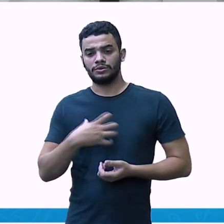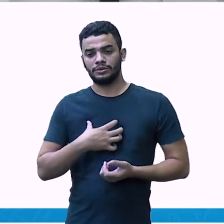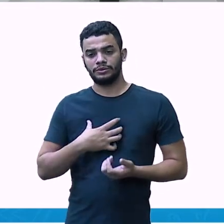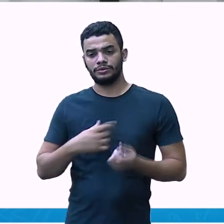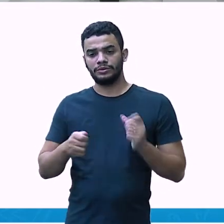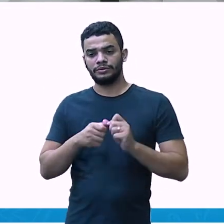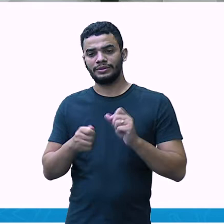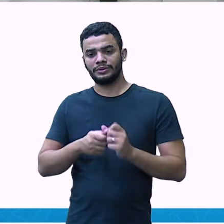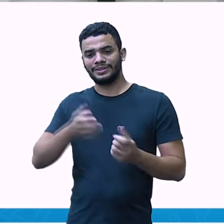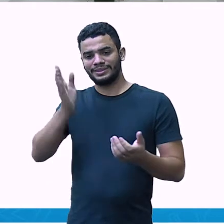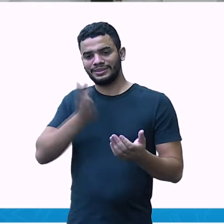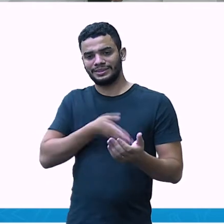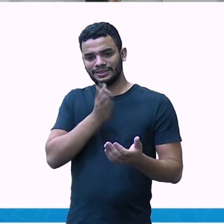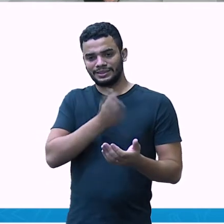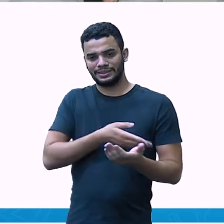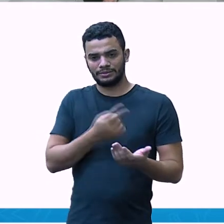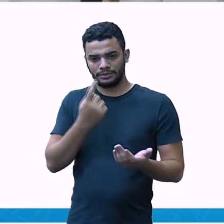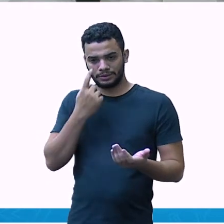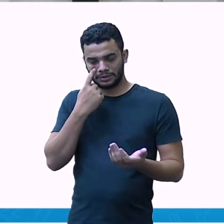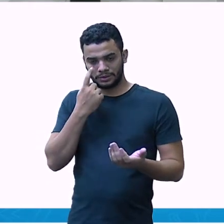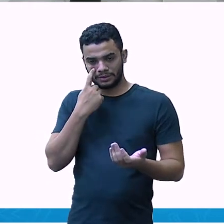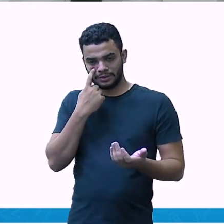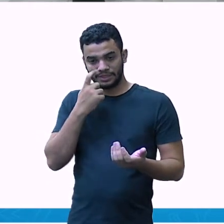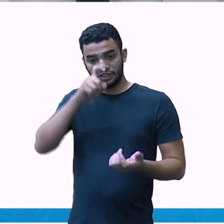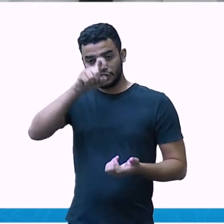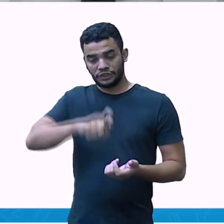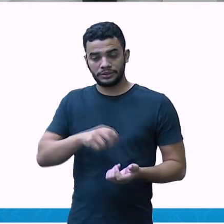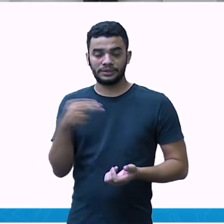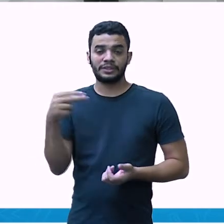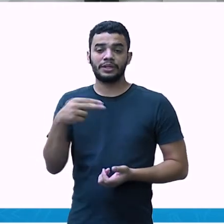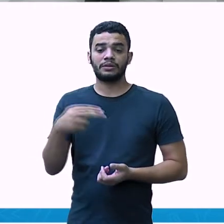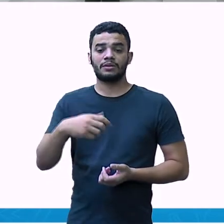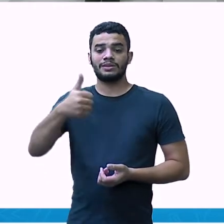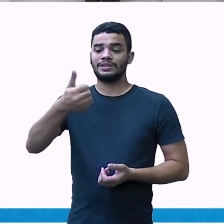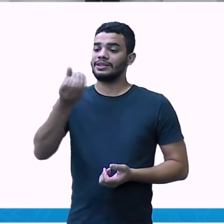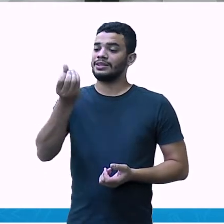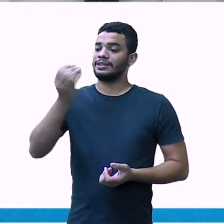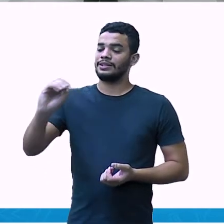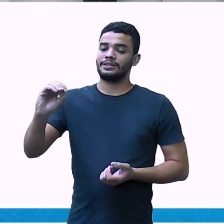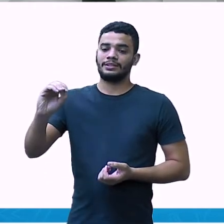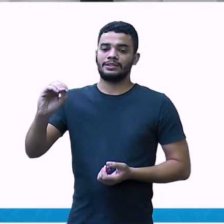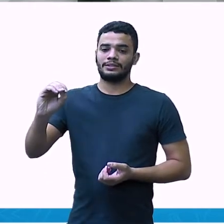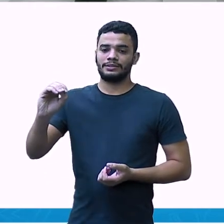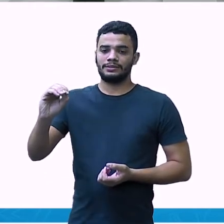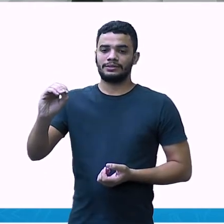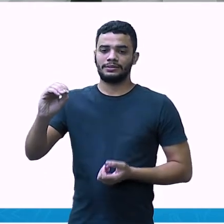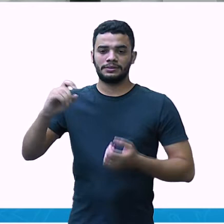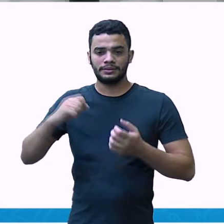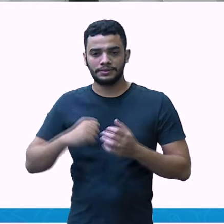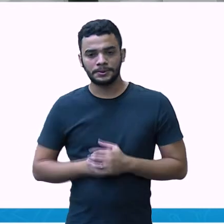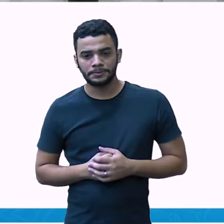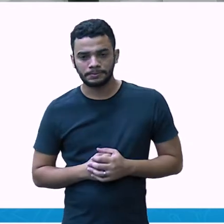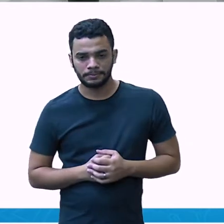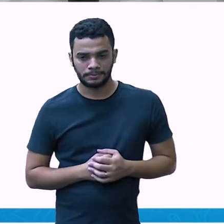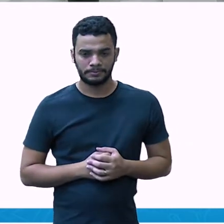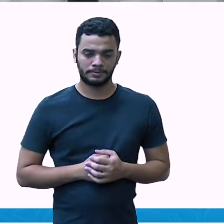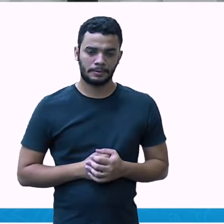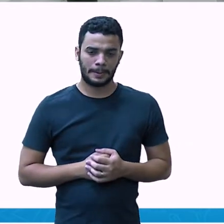Simplificar. Então, nós sabemos que 160 alunos, do total